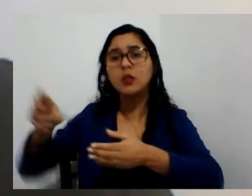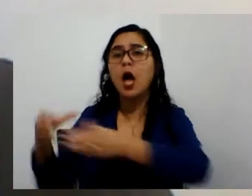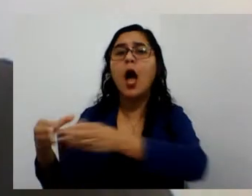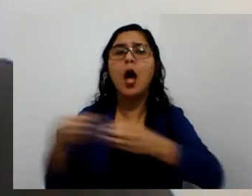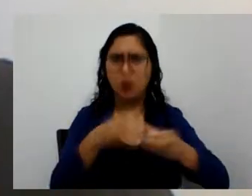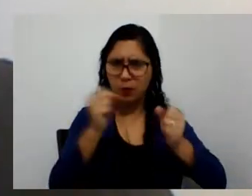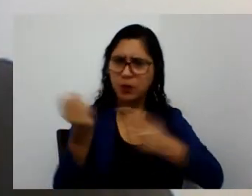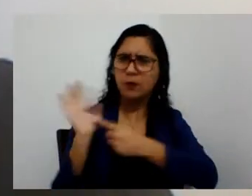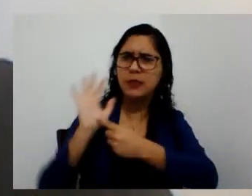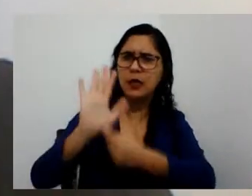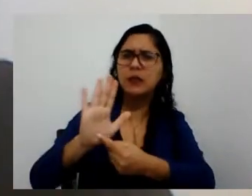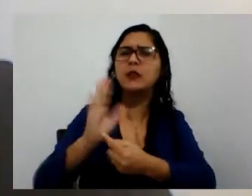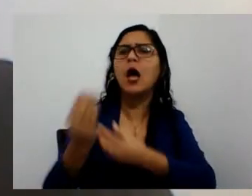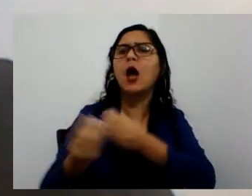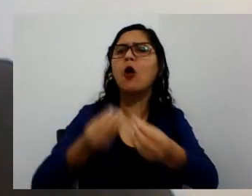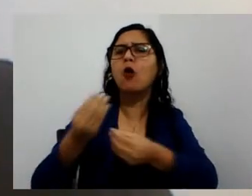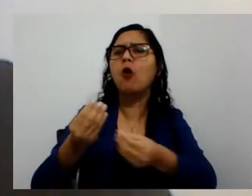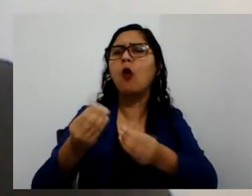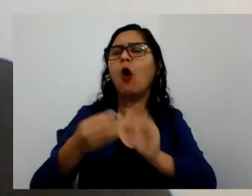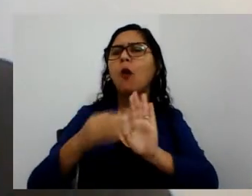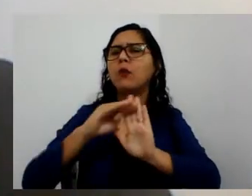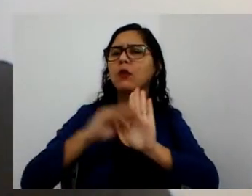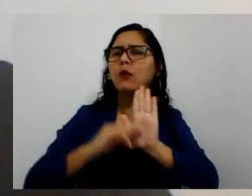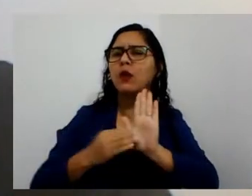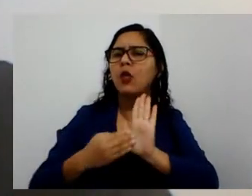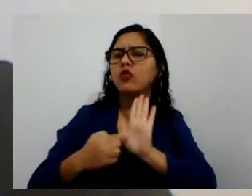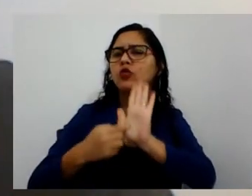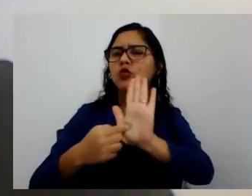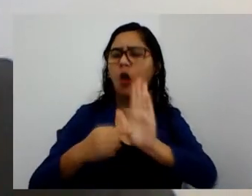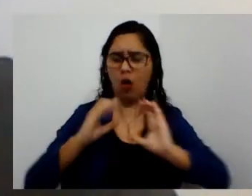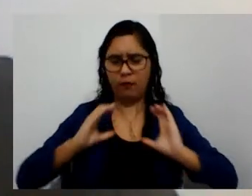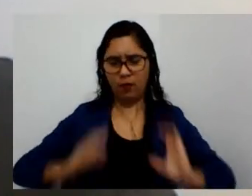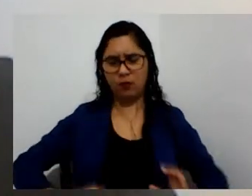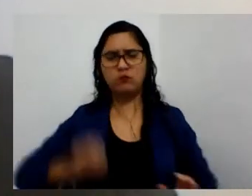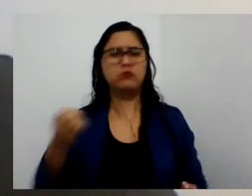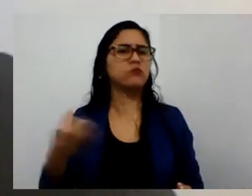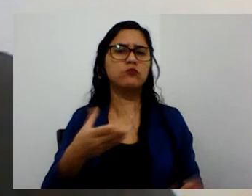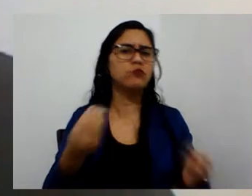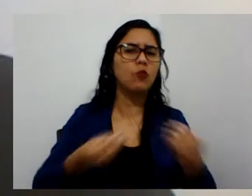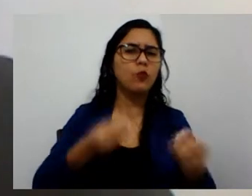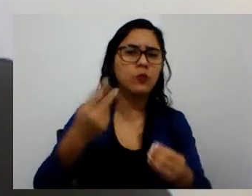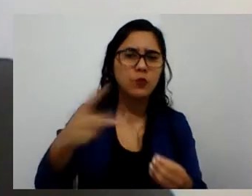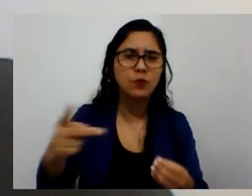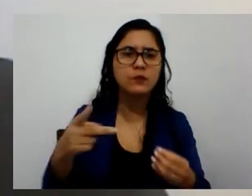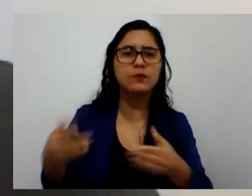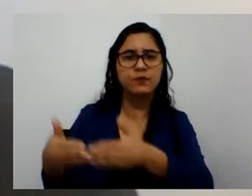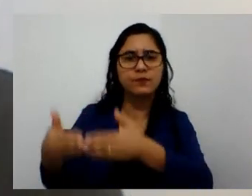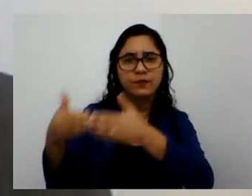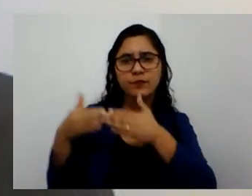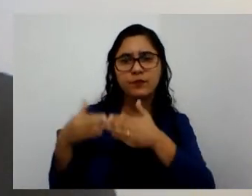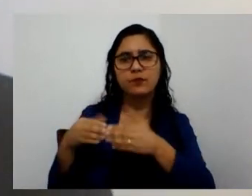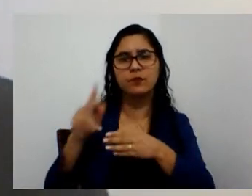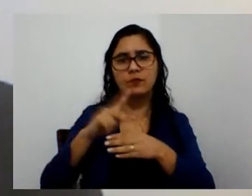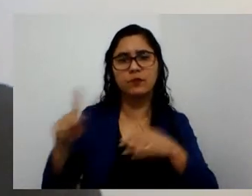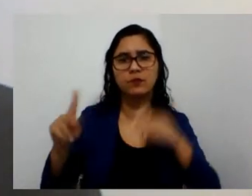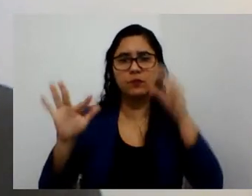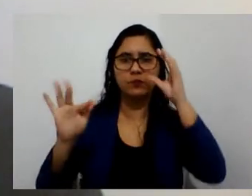para a promoção de boas práticas e prevenção de más condutas? Por gentileza, a professora Fernanda tem a palavra.